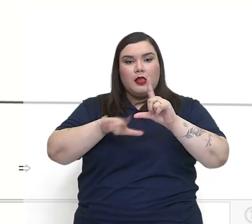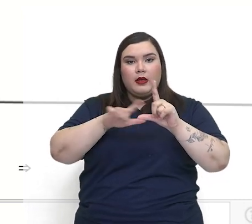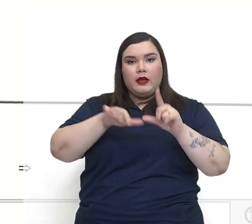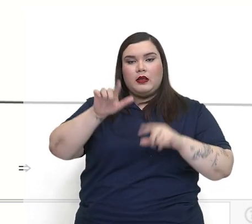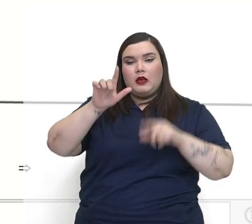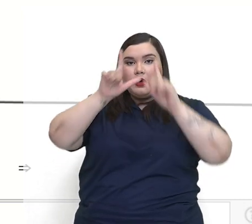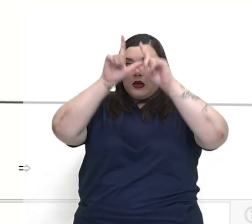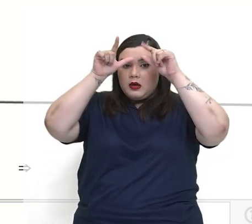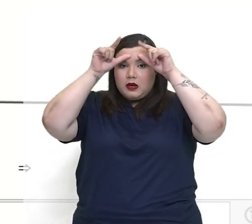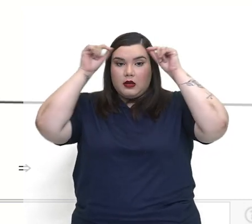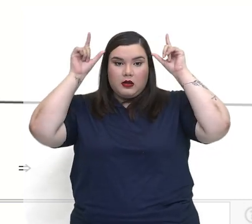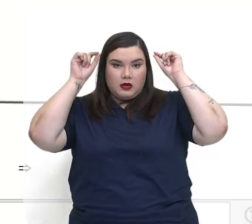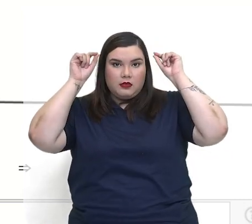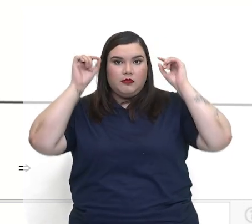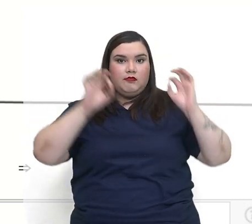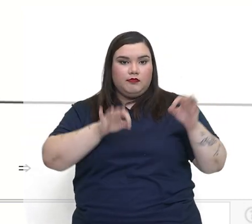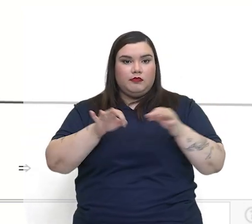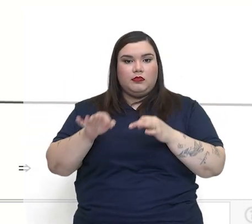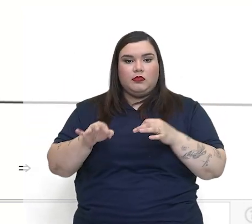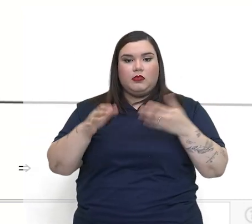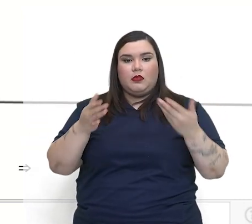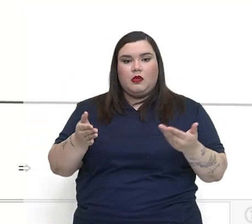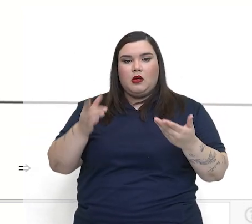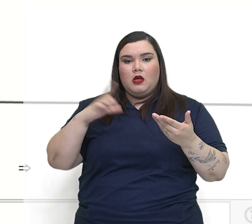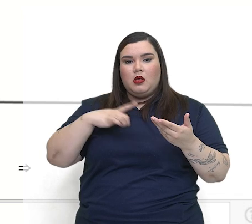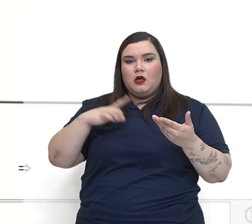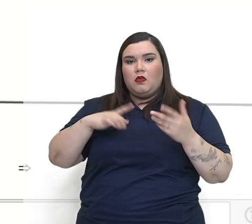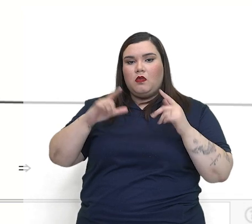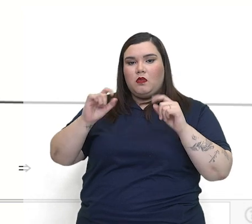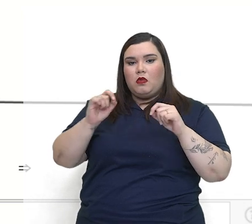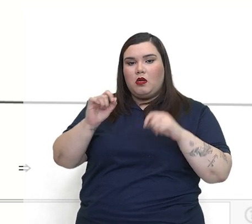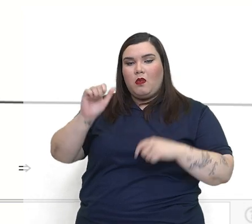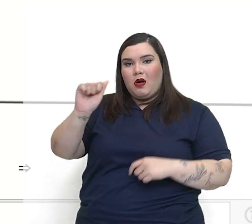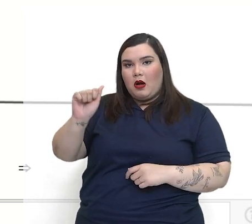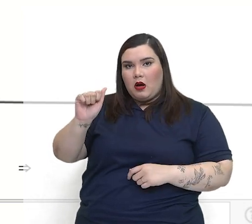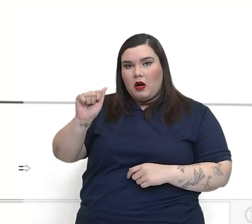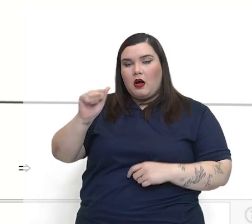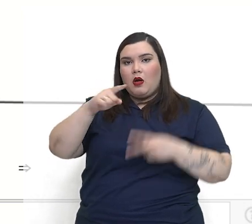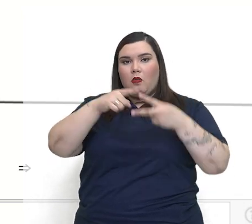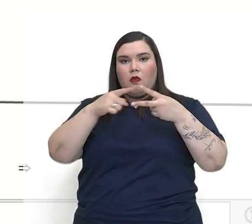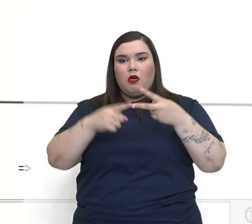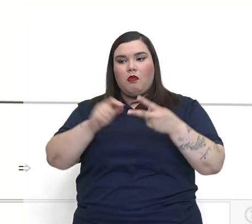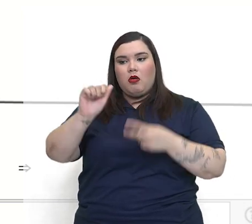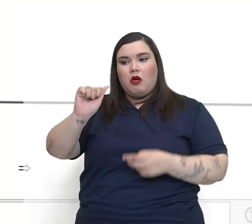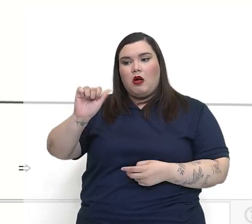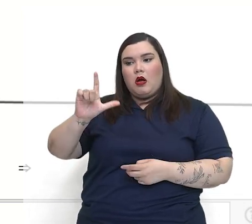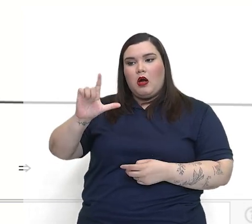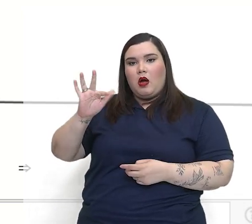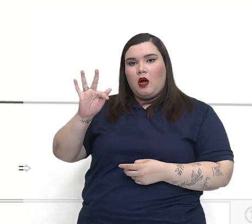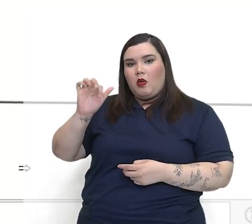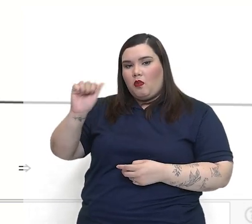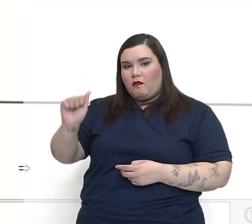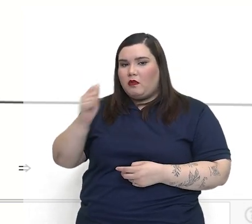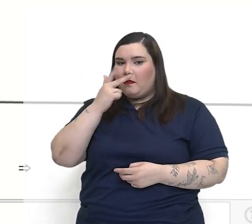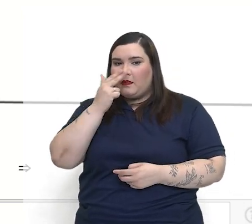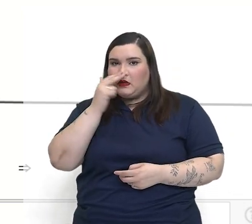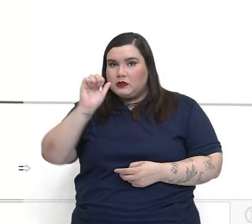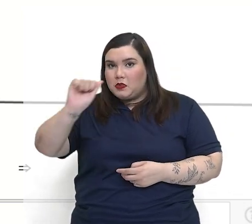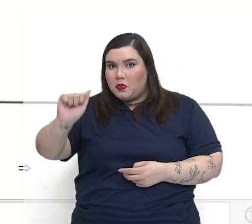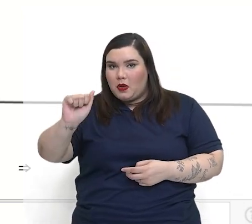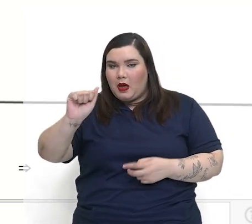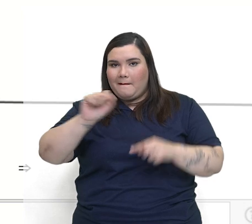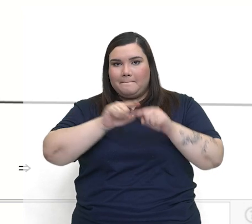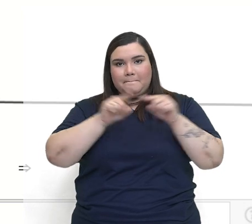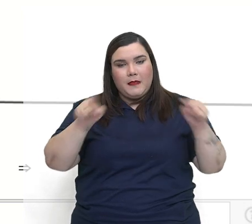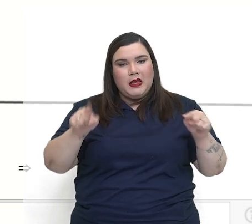gregas. No nosso caso aqui, nós temos o vértice A, né? O ângulo alfa, que é representado, a gente pensa que isso daqui é um Azinho minúsculo, mas é uma